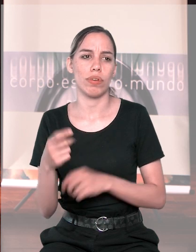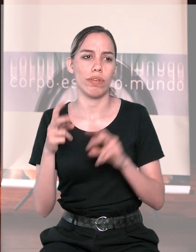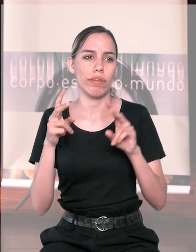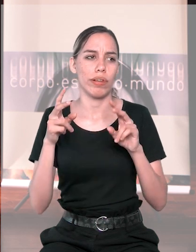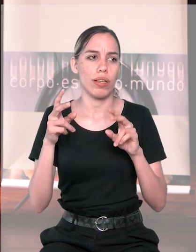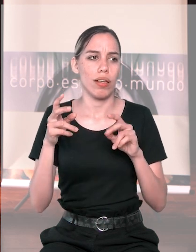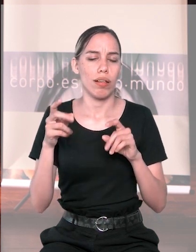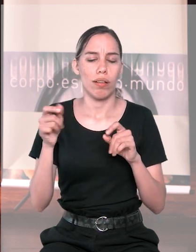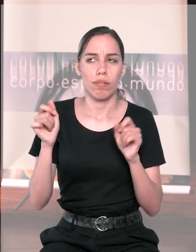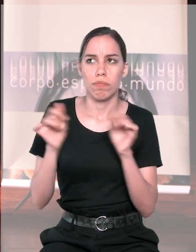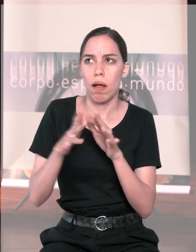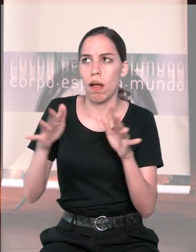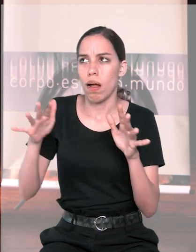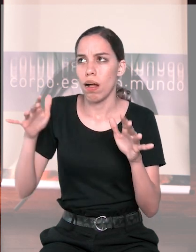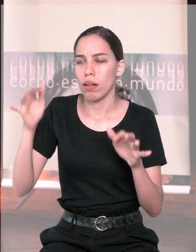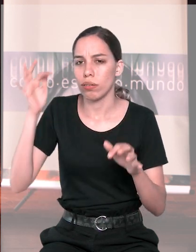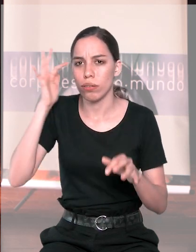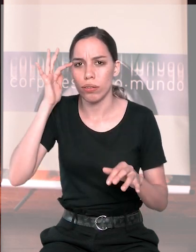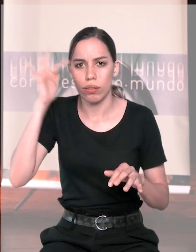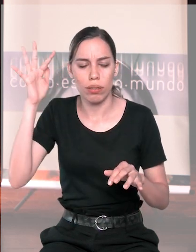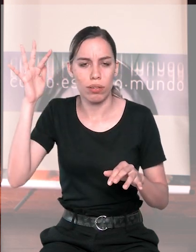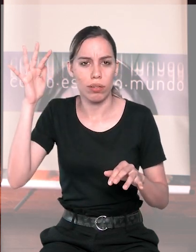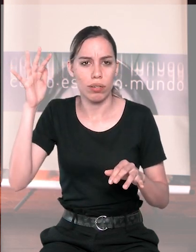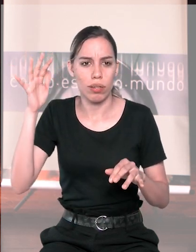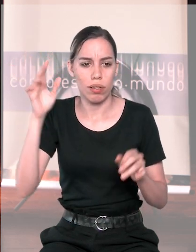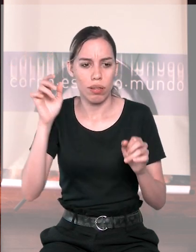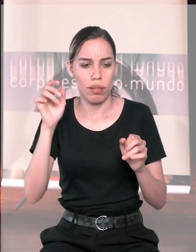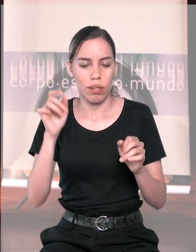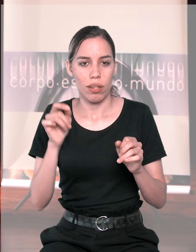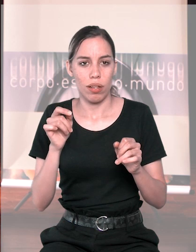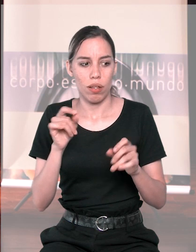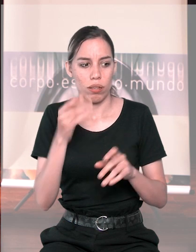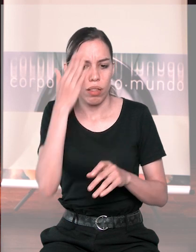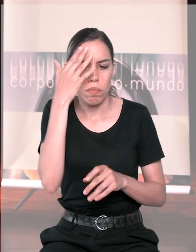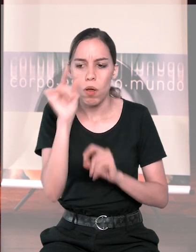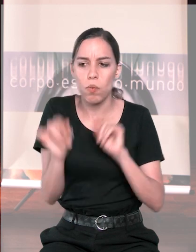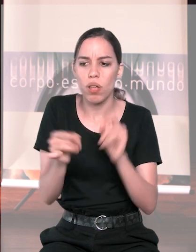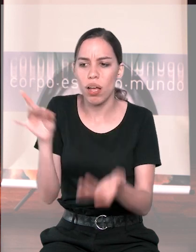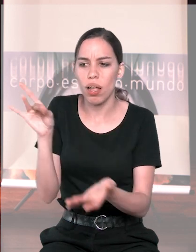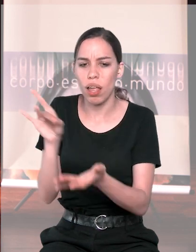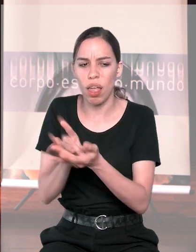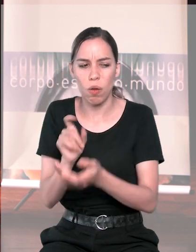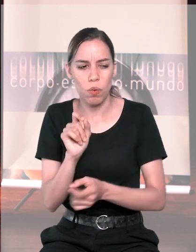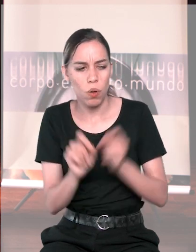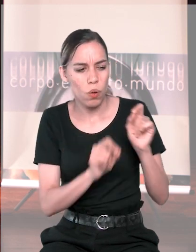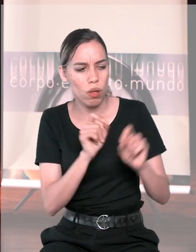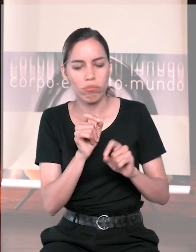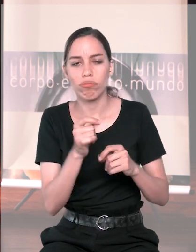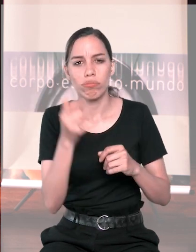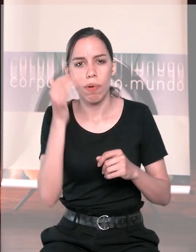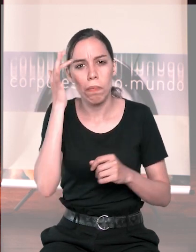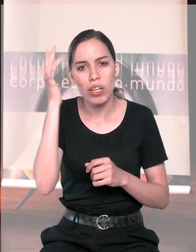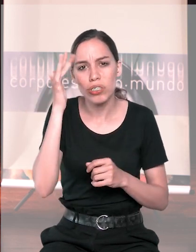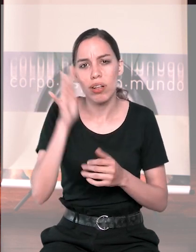uma dimensão de mistério, uma dimensão de enigma, uma dimensão de saber o que é o real, uma dimensão de verdade. Sabe?